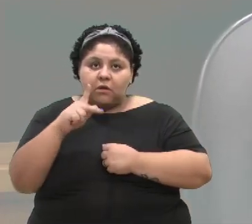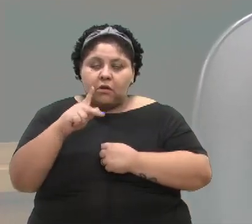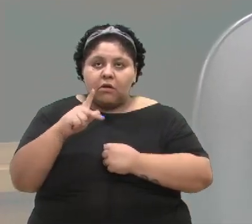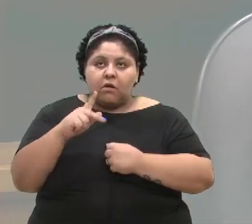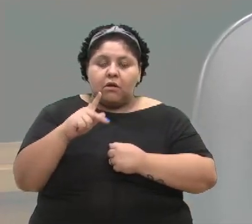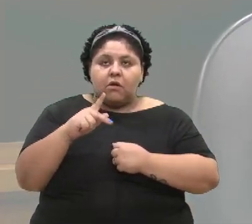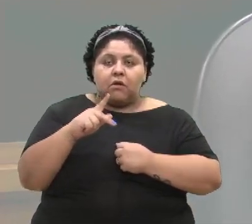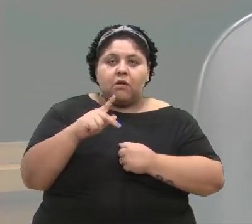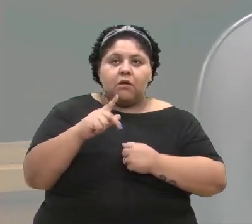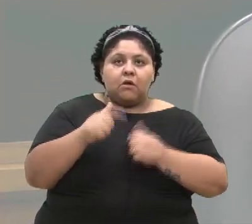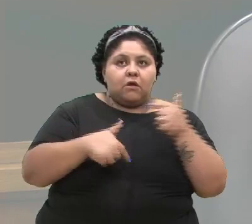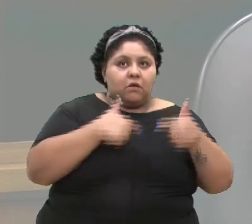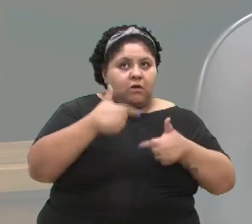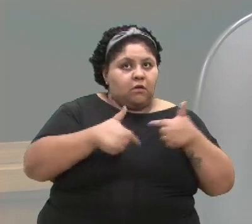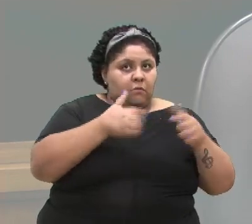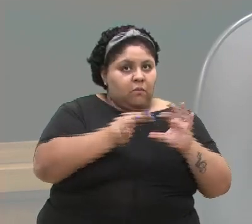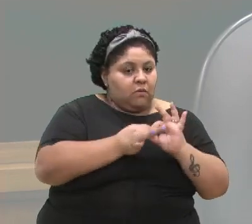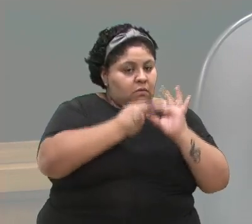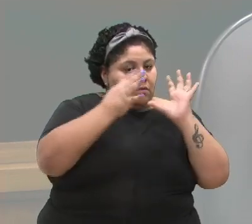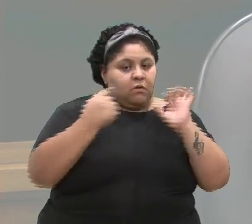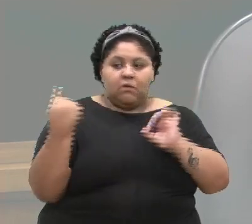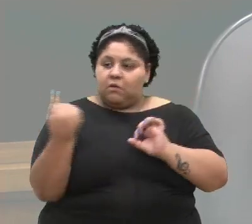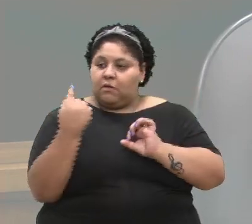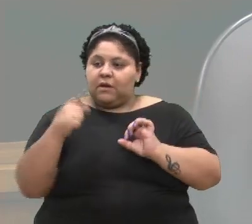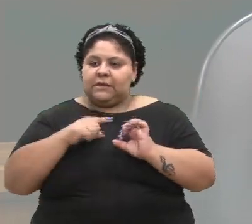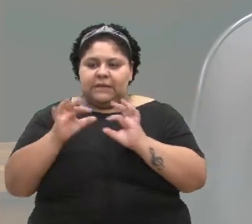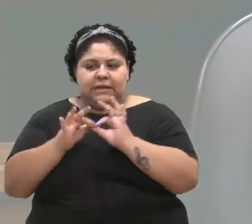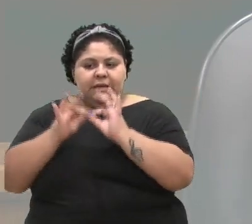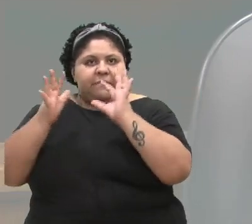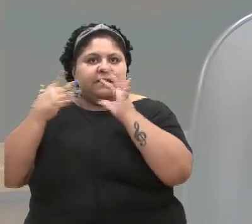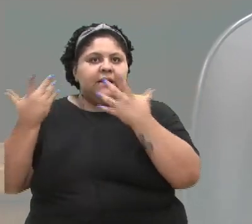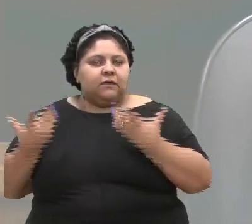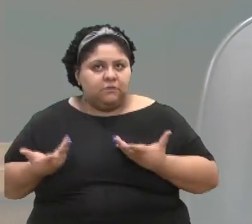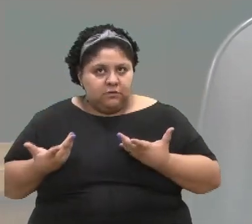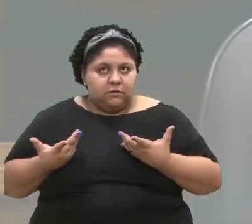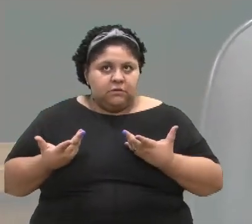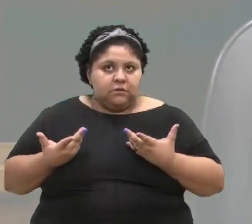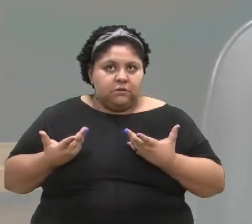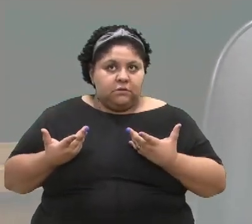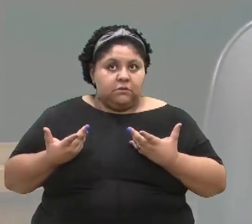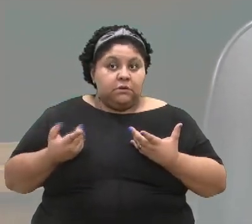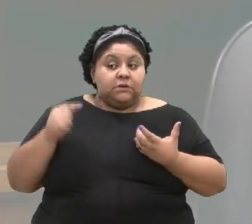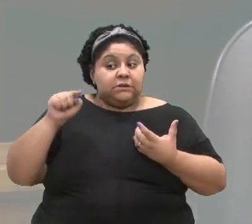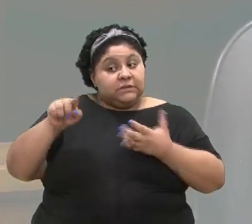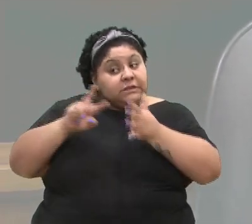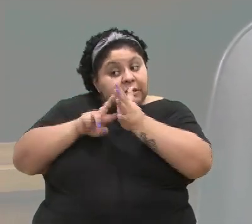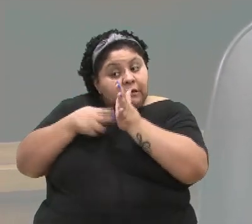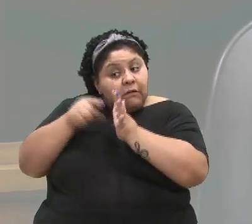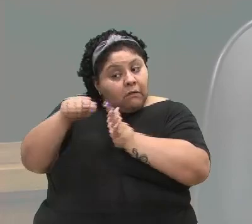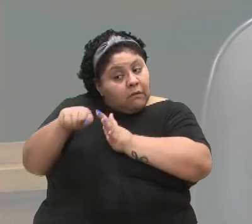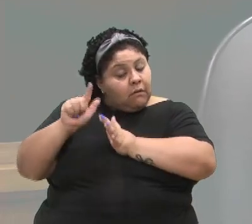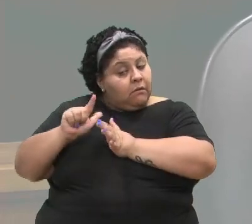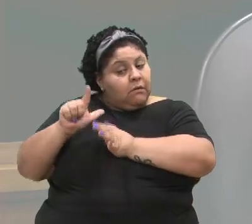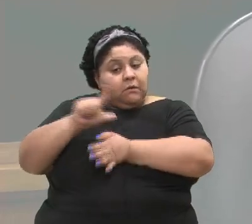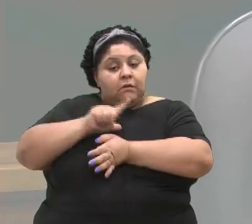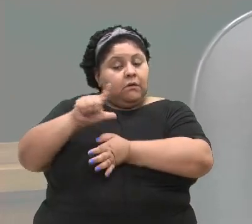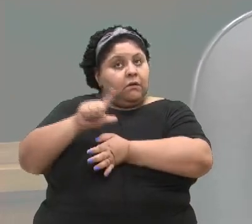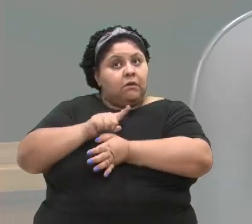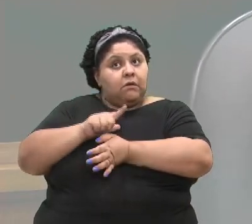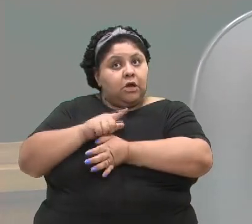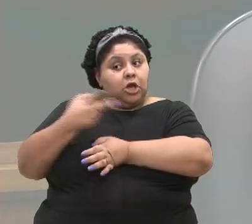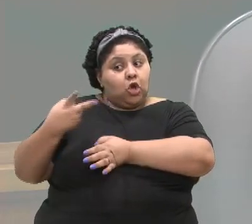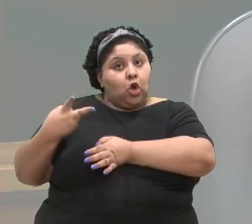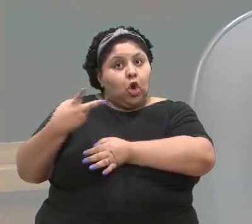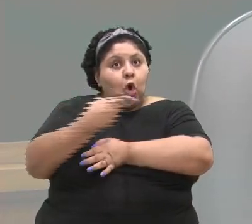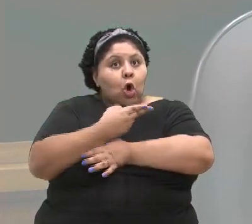trabalho livre, autônomo e que tem liberdade. Se fosse isso, não teria o corte,